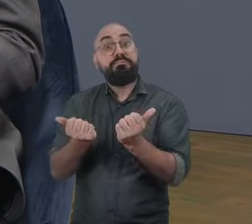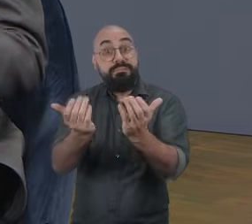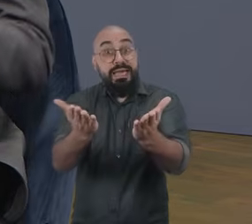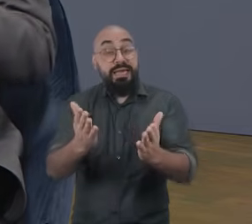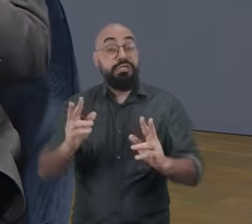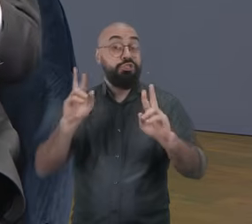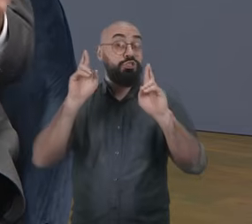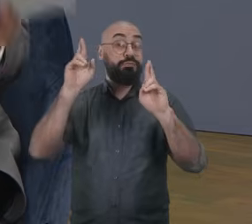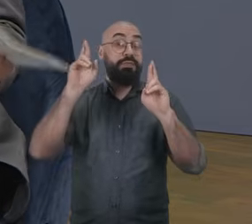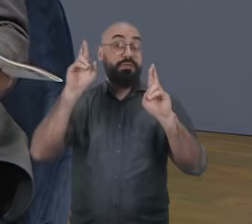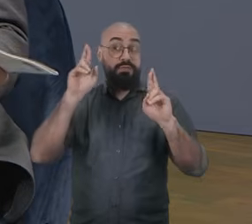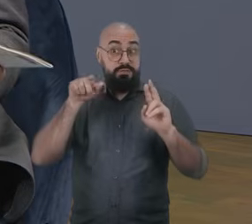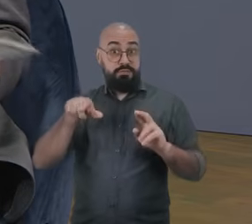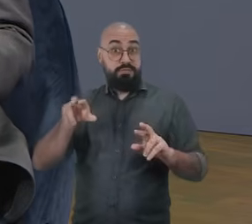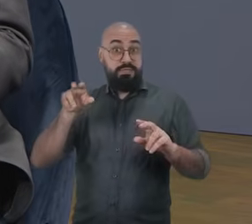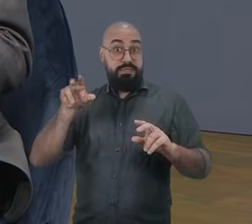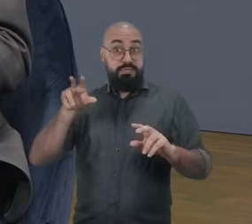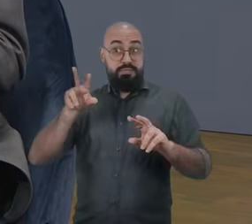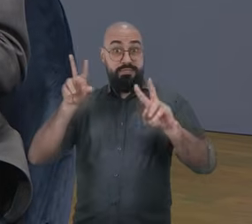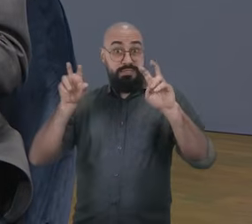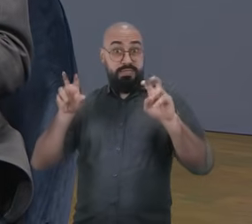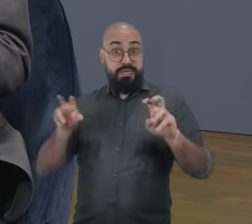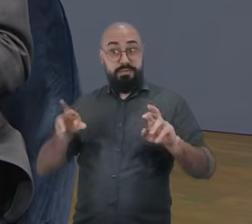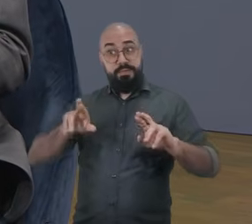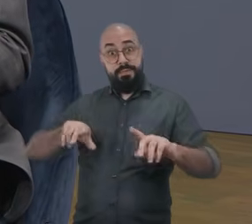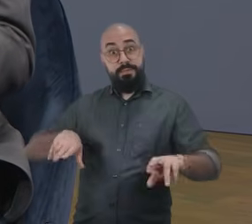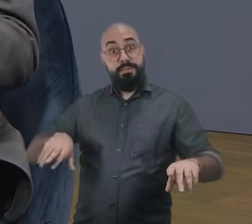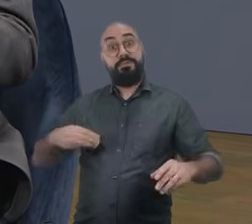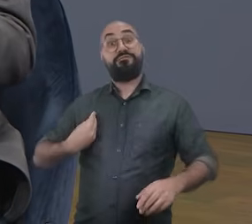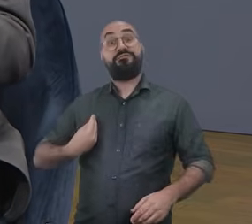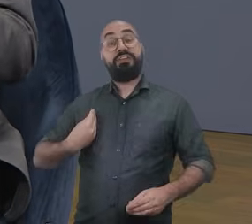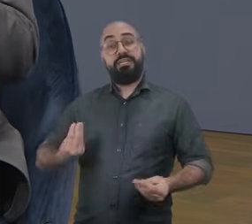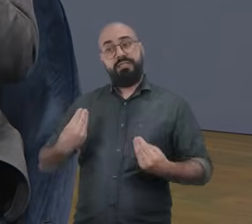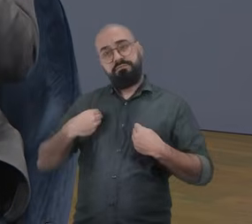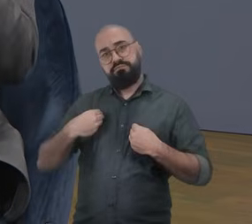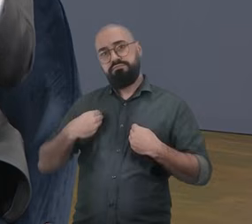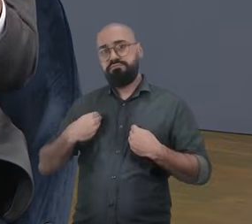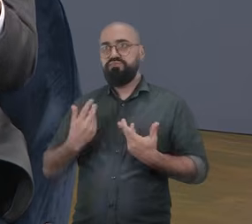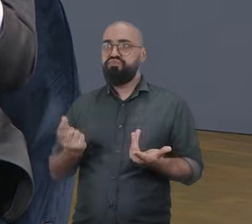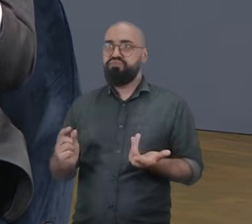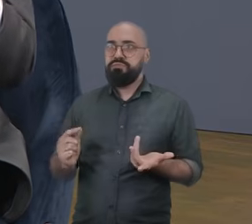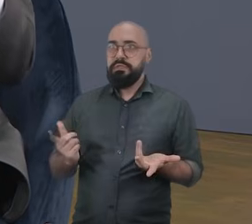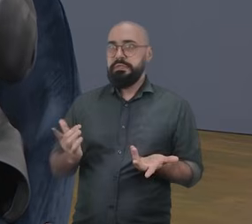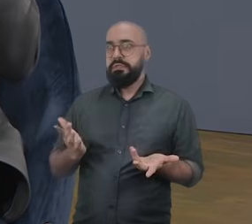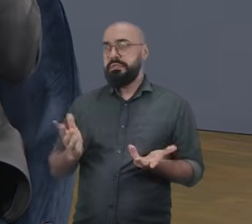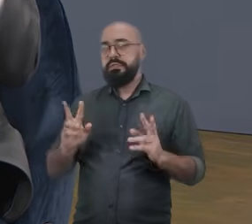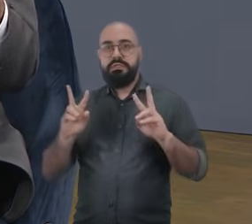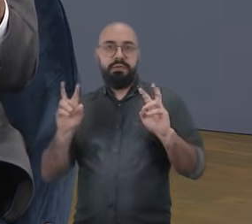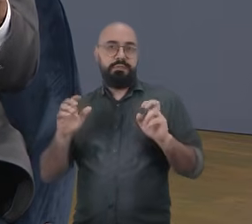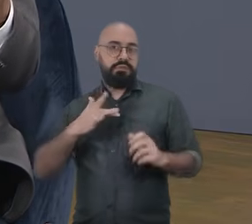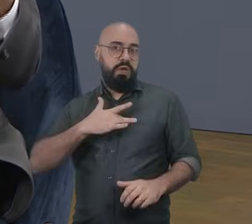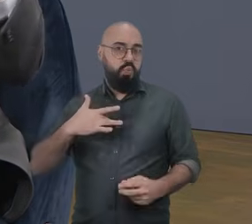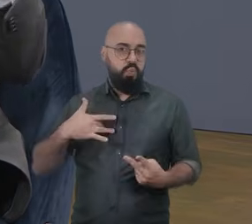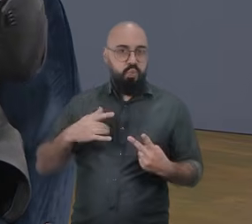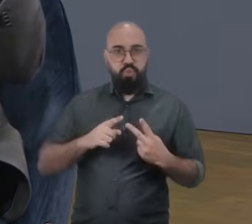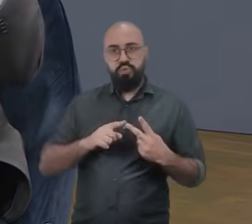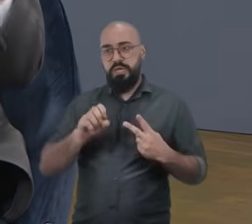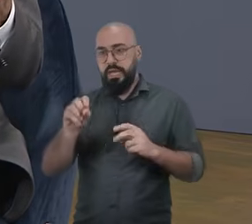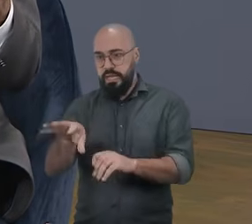tratam sobre temáticas da Bíblia. Revistas que tratam sobre saúde, educação dos